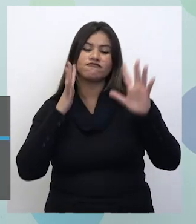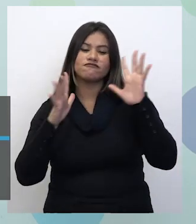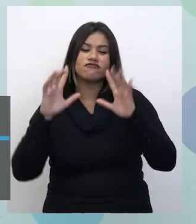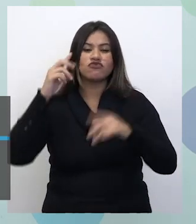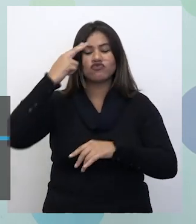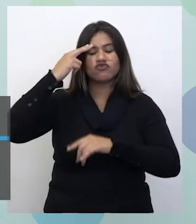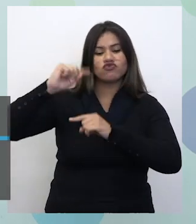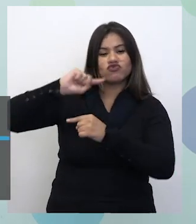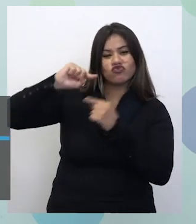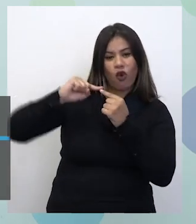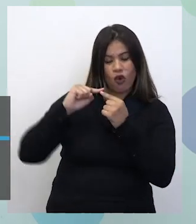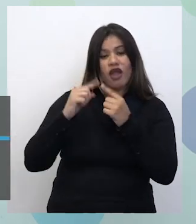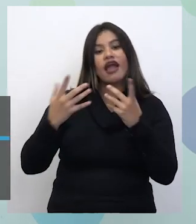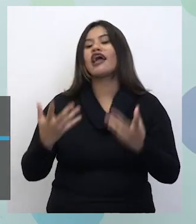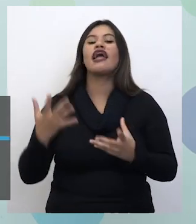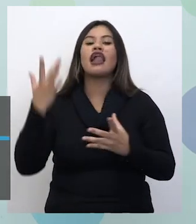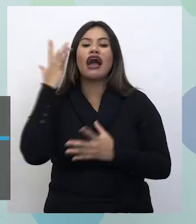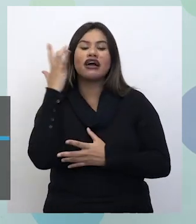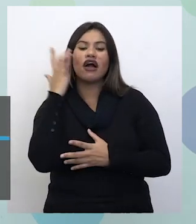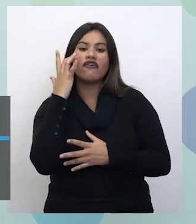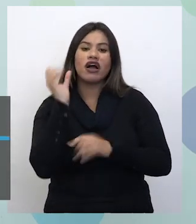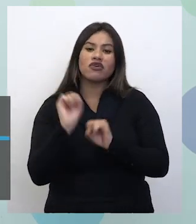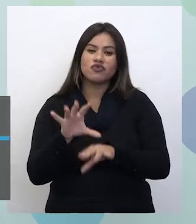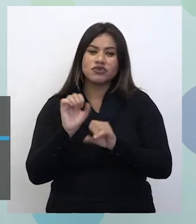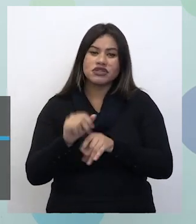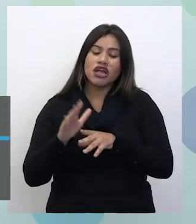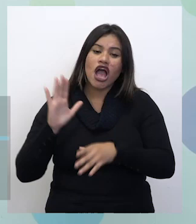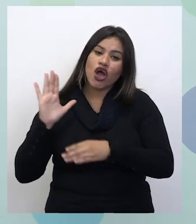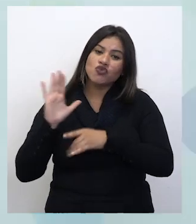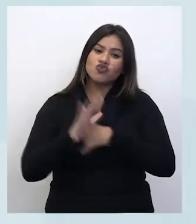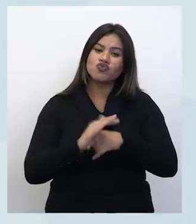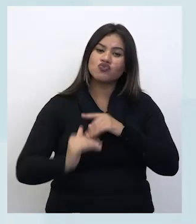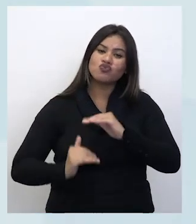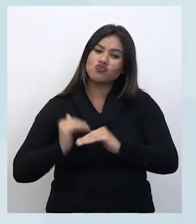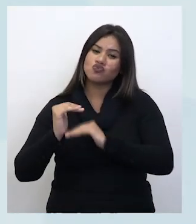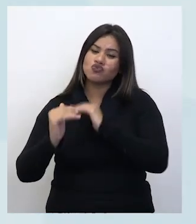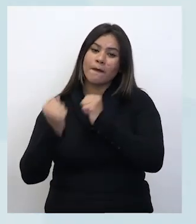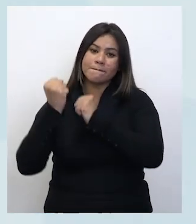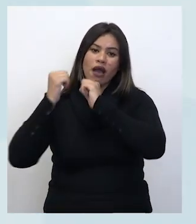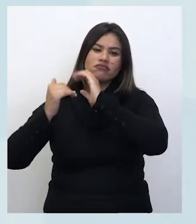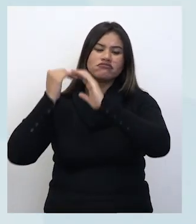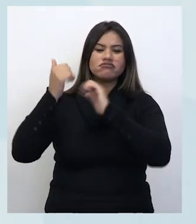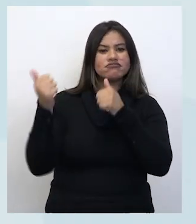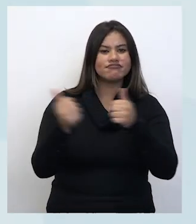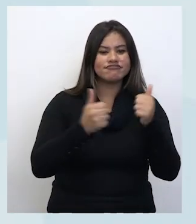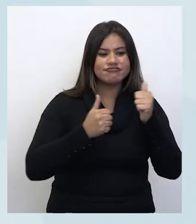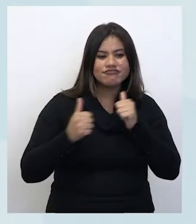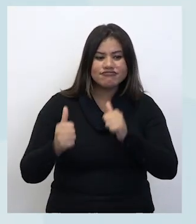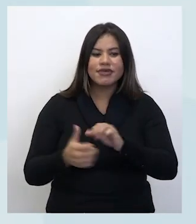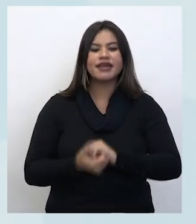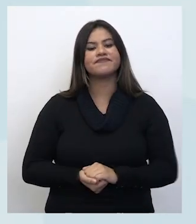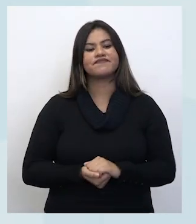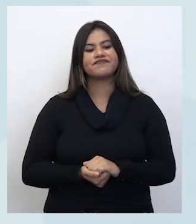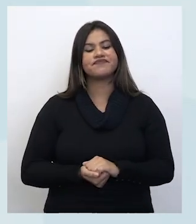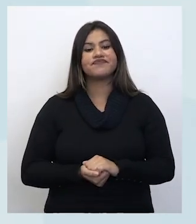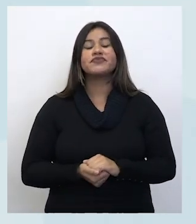sonhos. Ele acreditava que a educação era o melhor caminho para desenvolver o potencial das pessoas. E ele